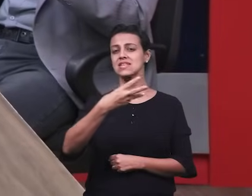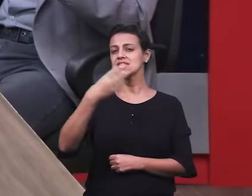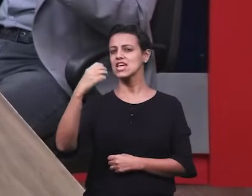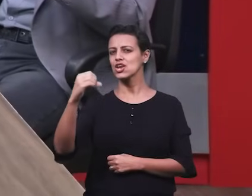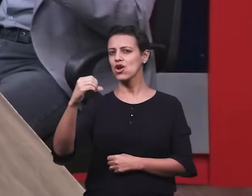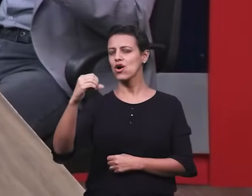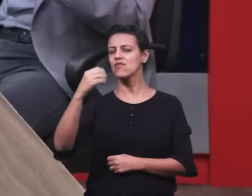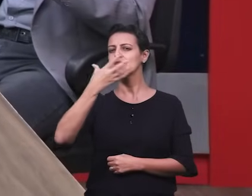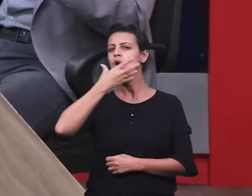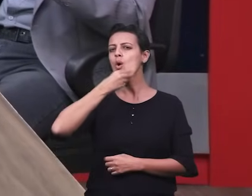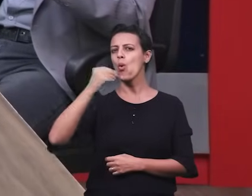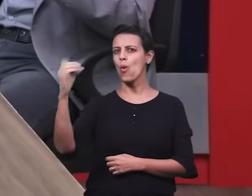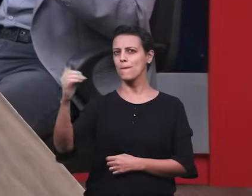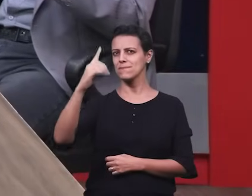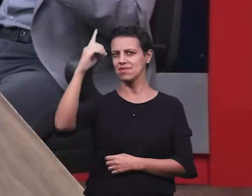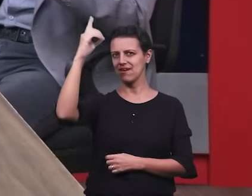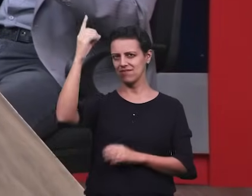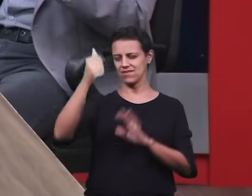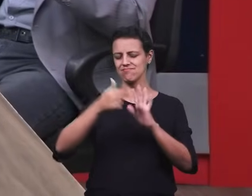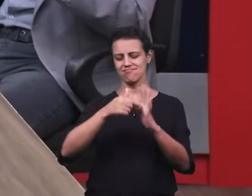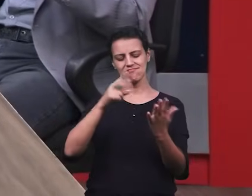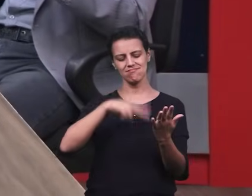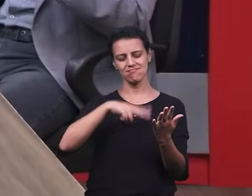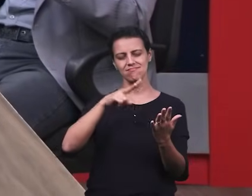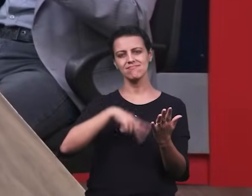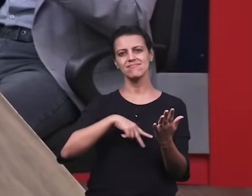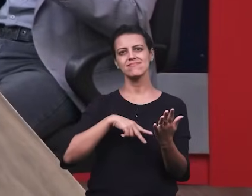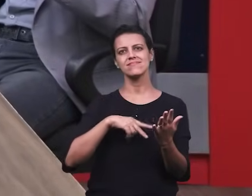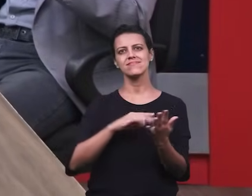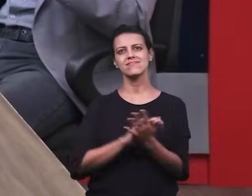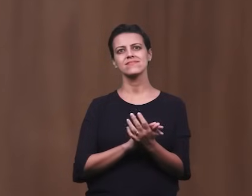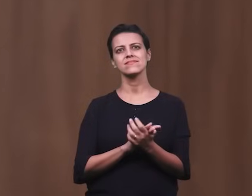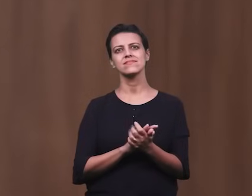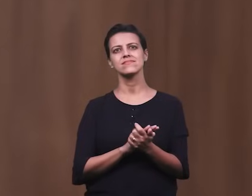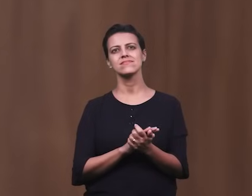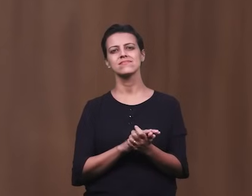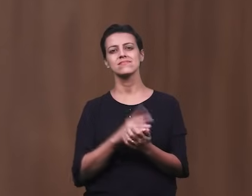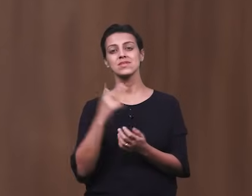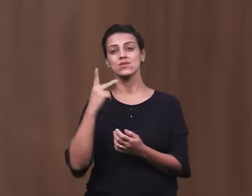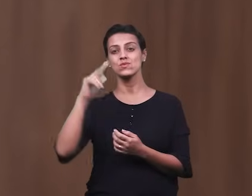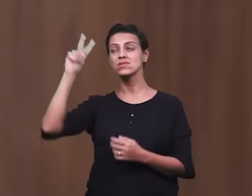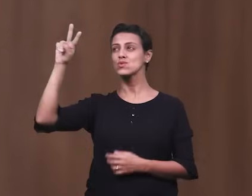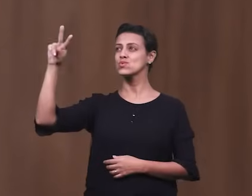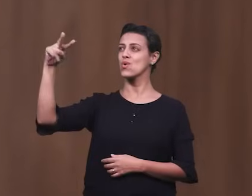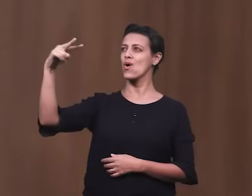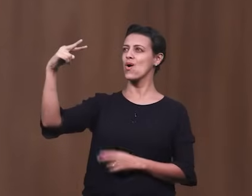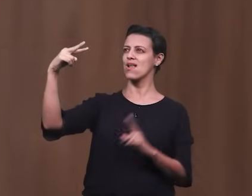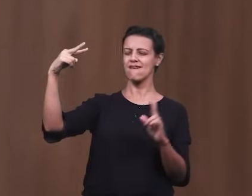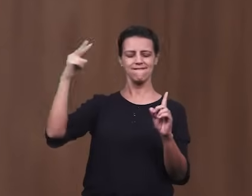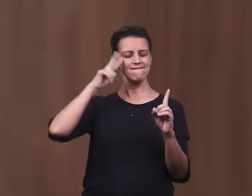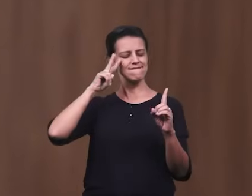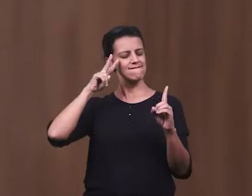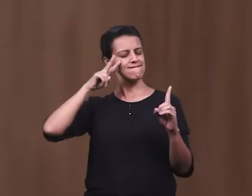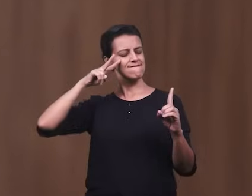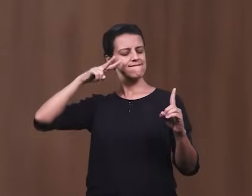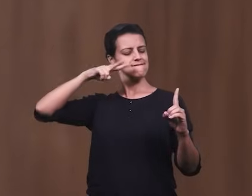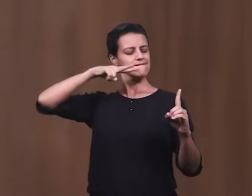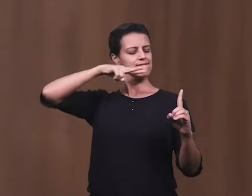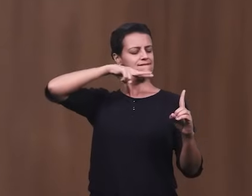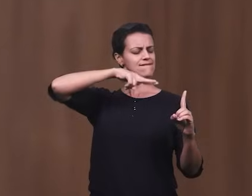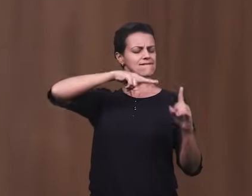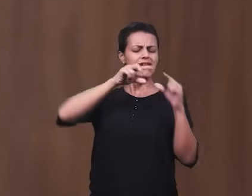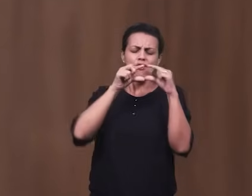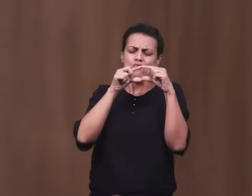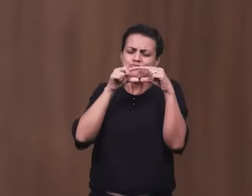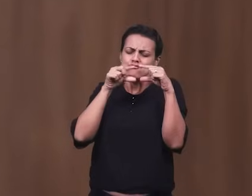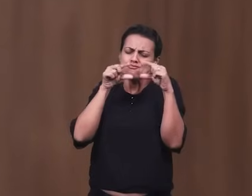quando Davi, até deixei o texto aqui separado, 139, 16, né? Os teus olhos viram o meu corpo